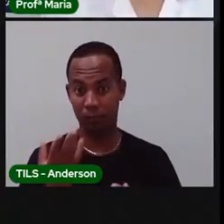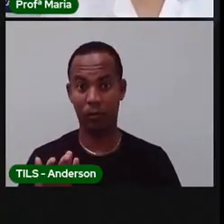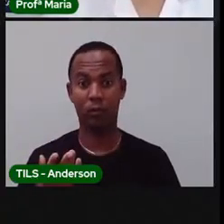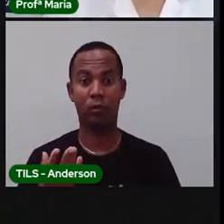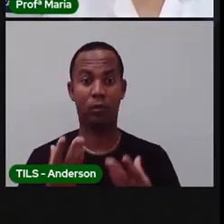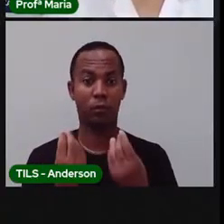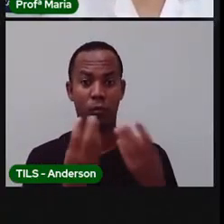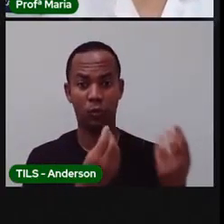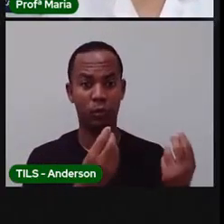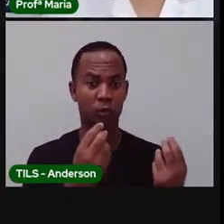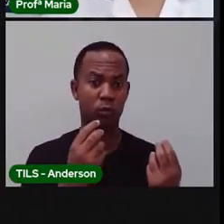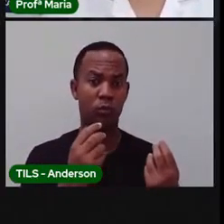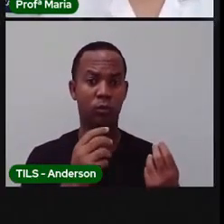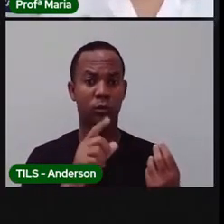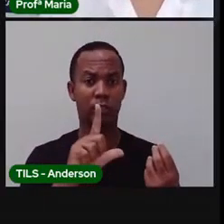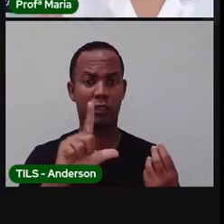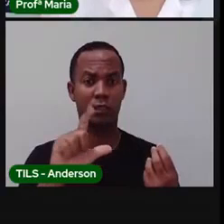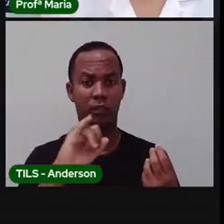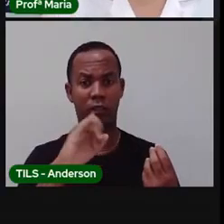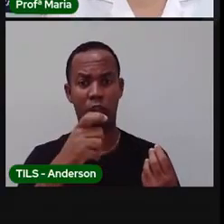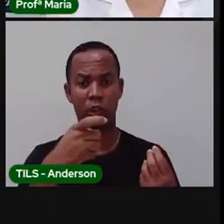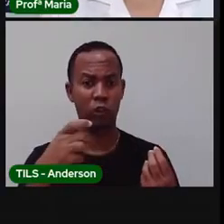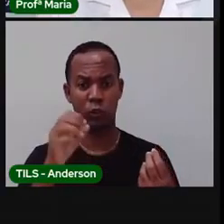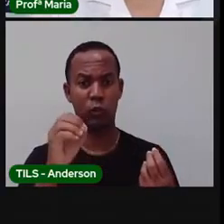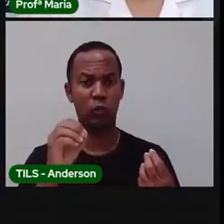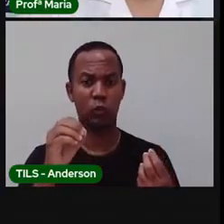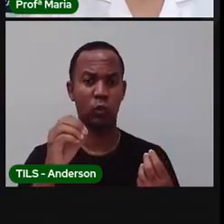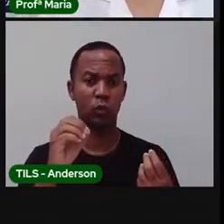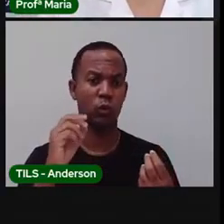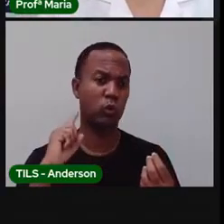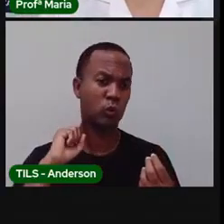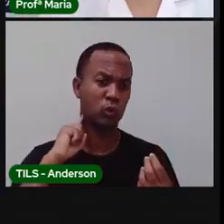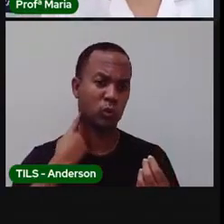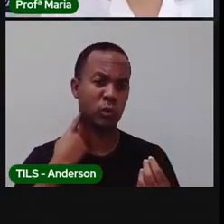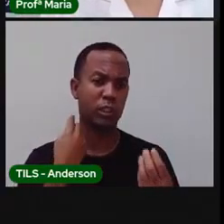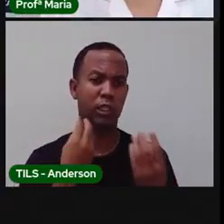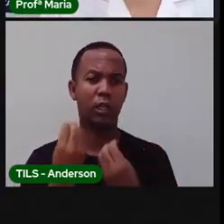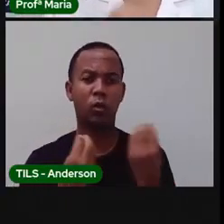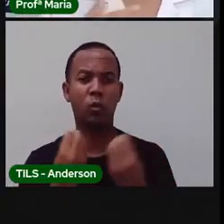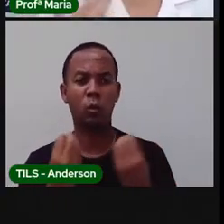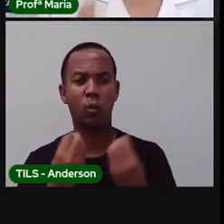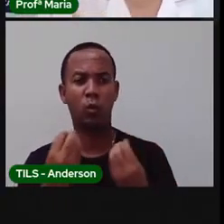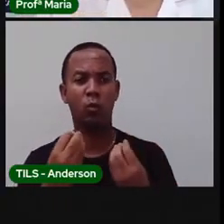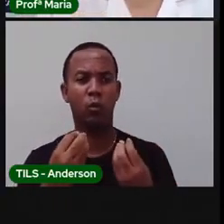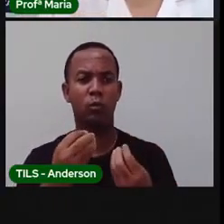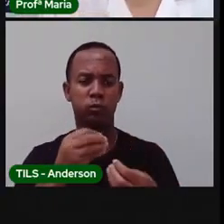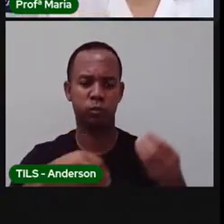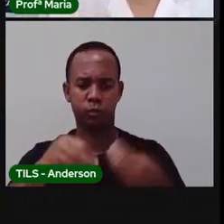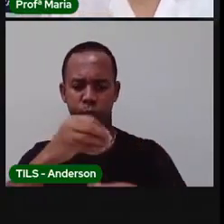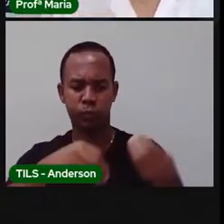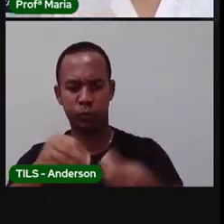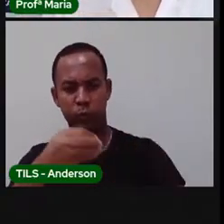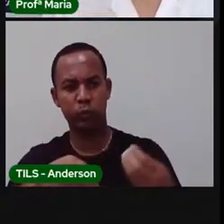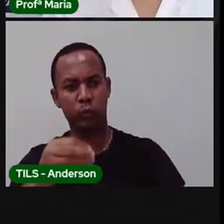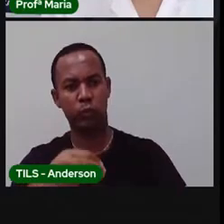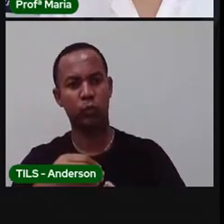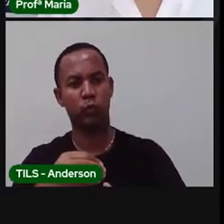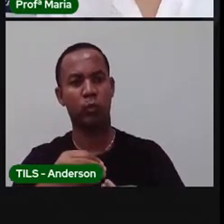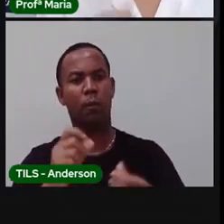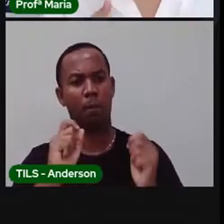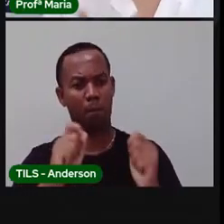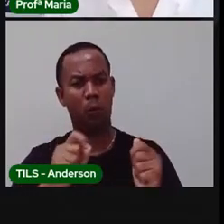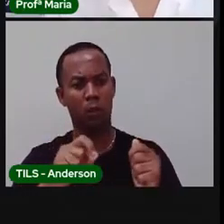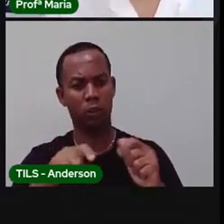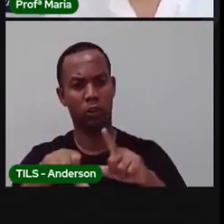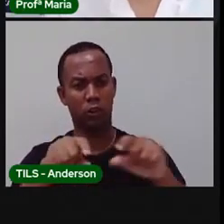lixo coletado, na verdade, ele pode ser reciclado, reutilizado ou poderia simplesmente virar adubo.